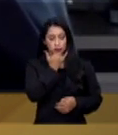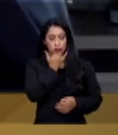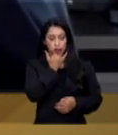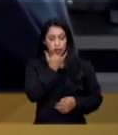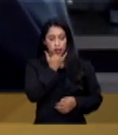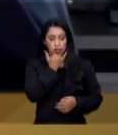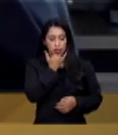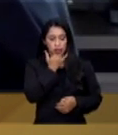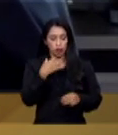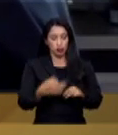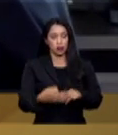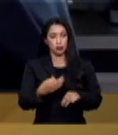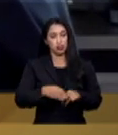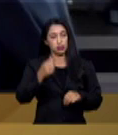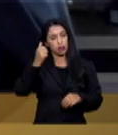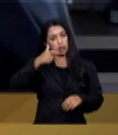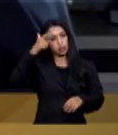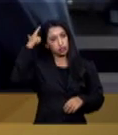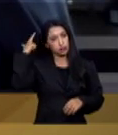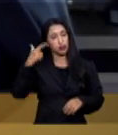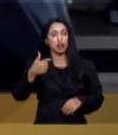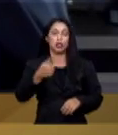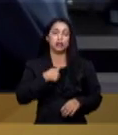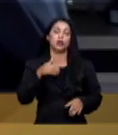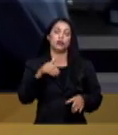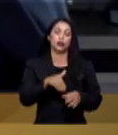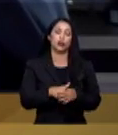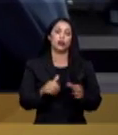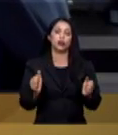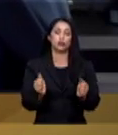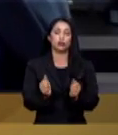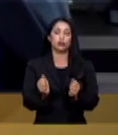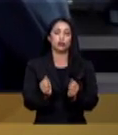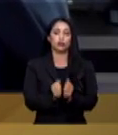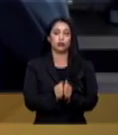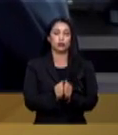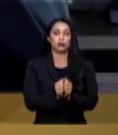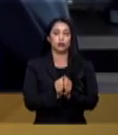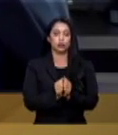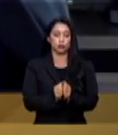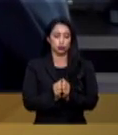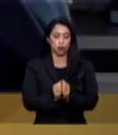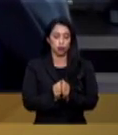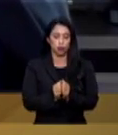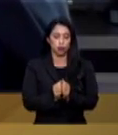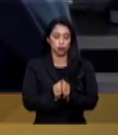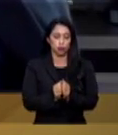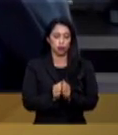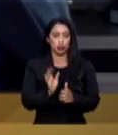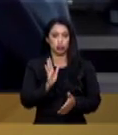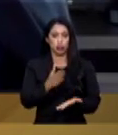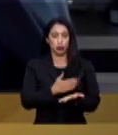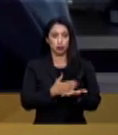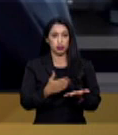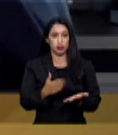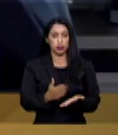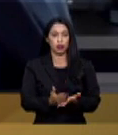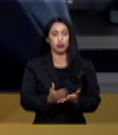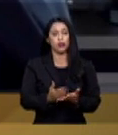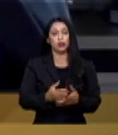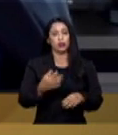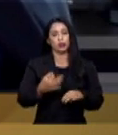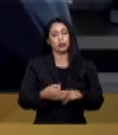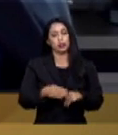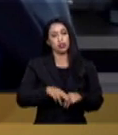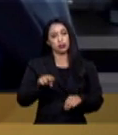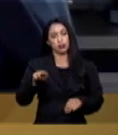de Moraes, eu estou acompanhando a posição iniciada pelo ministro Cássio Nunes